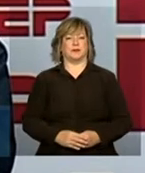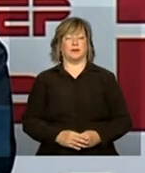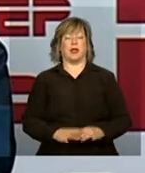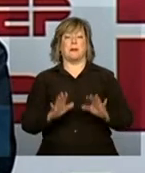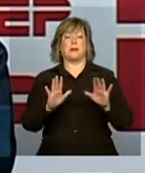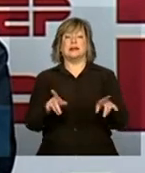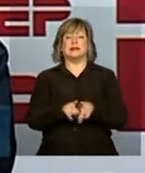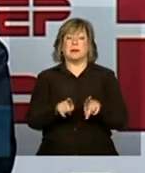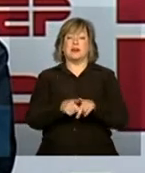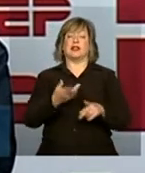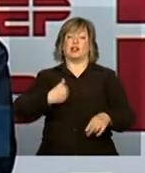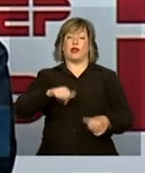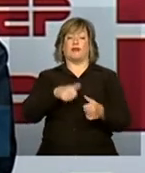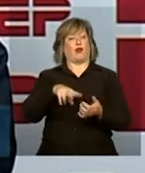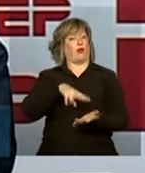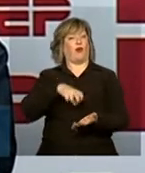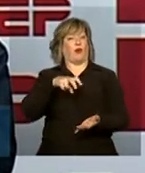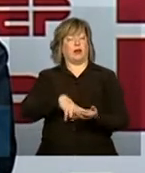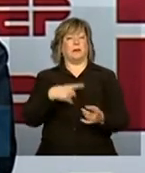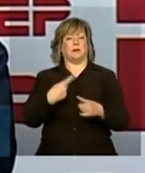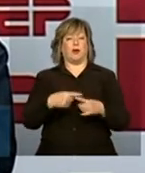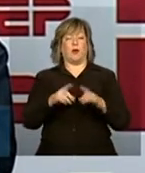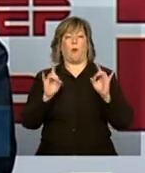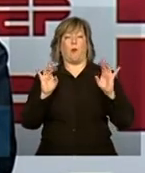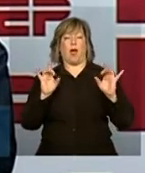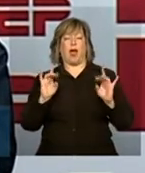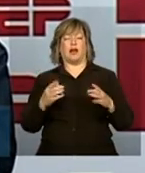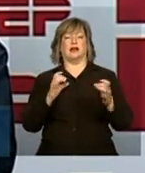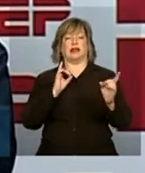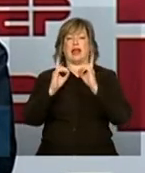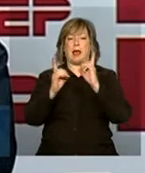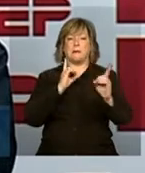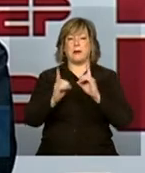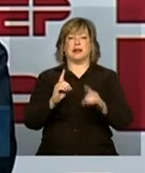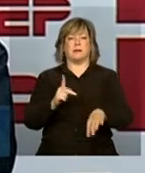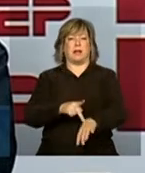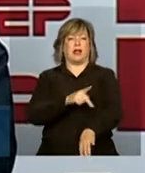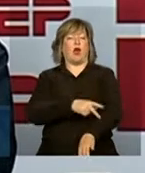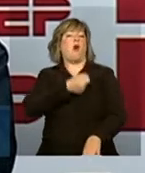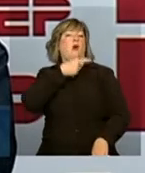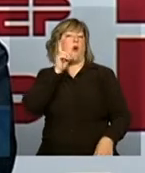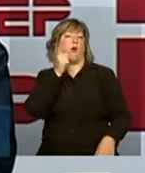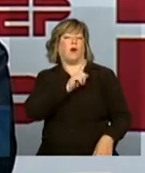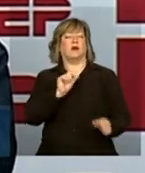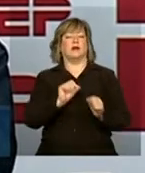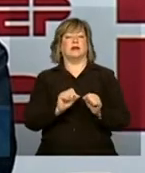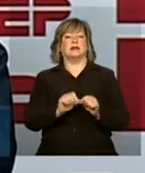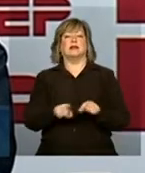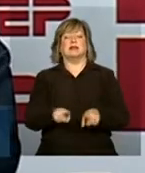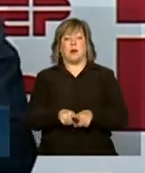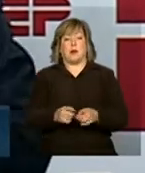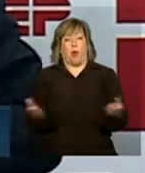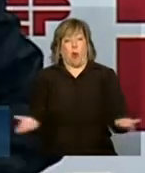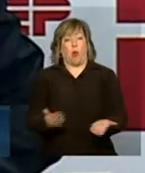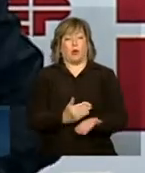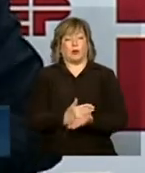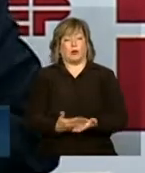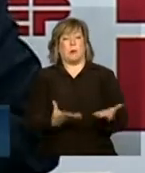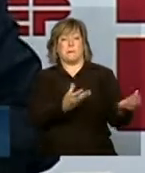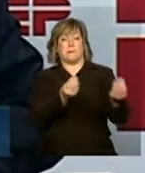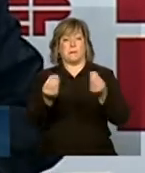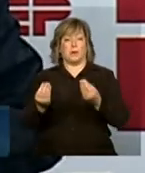Nós também ficamos contentes com a qualidade do debate pedagógico que nós tivemos ontem e teremos a partir de hoje